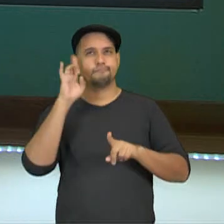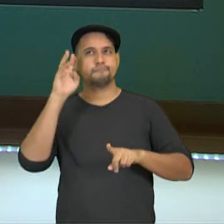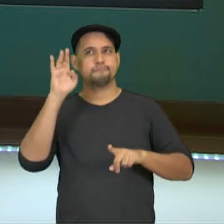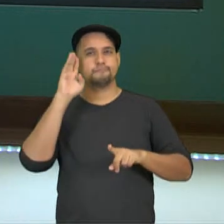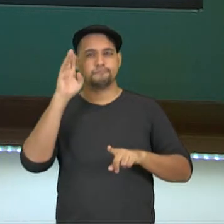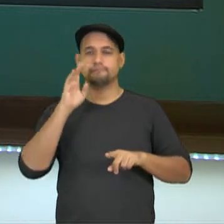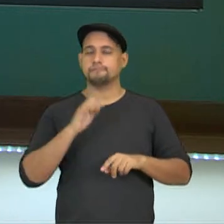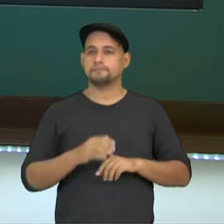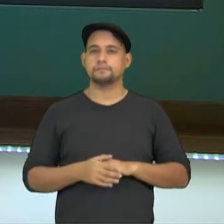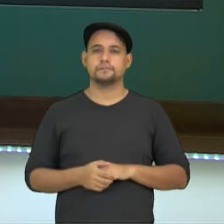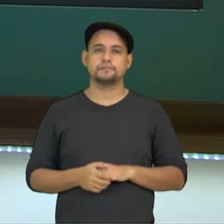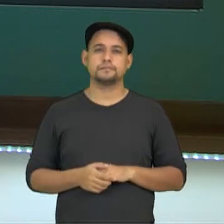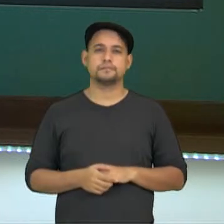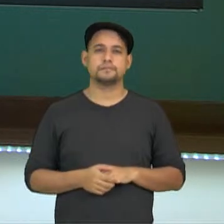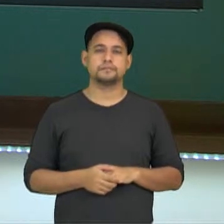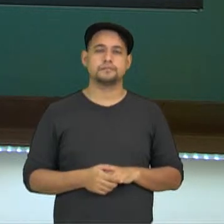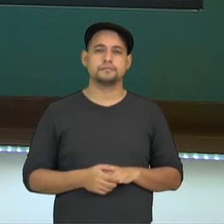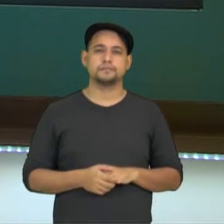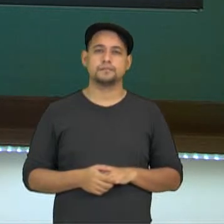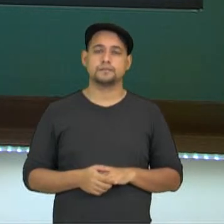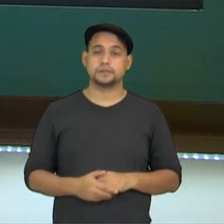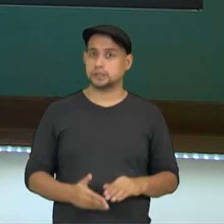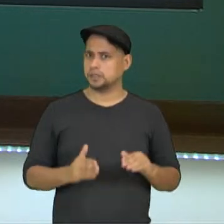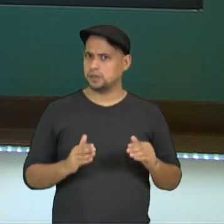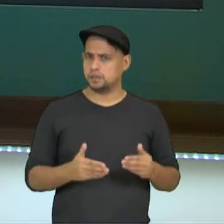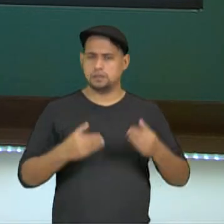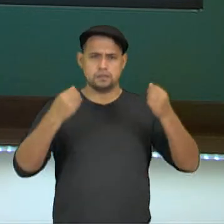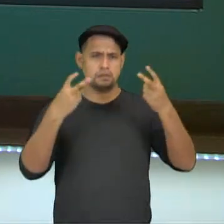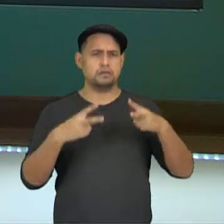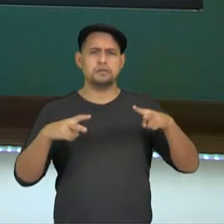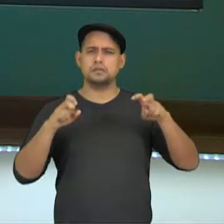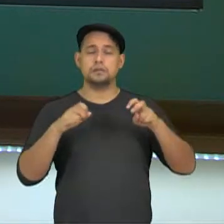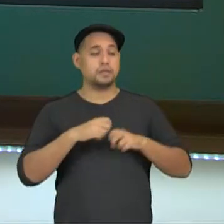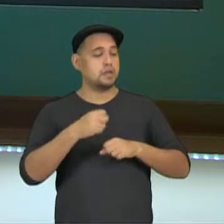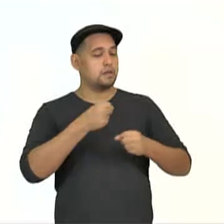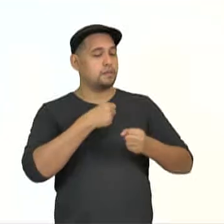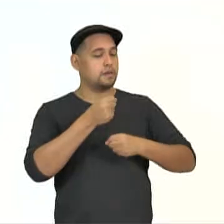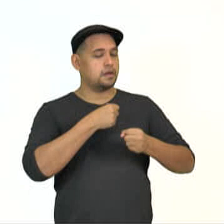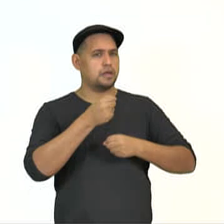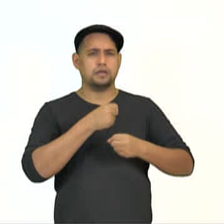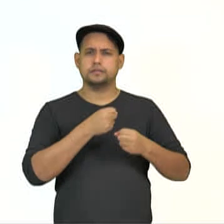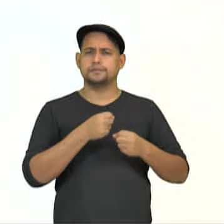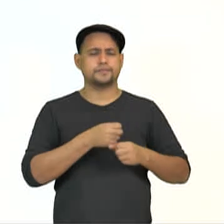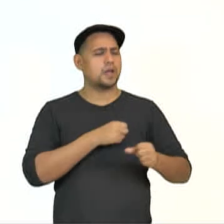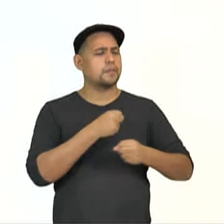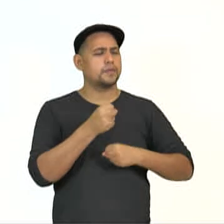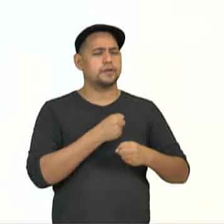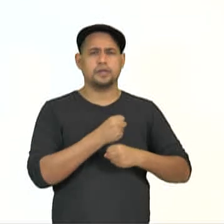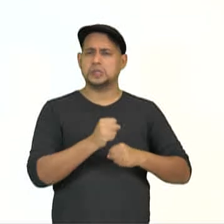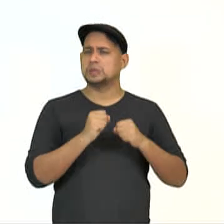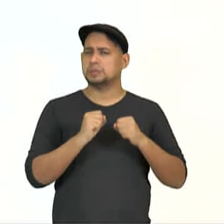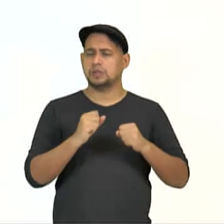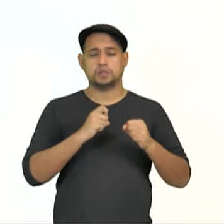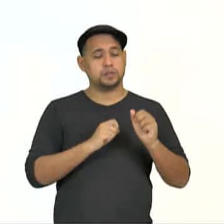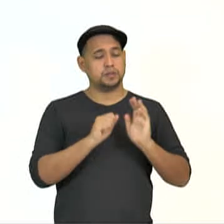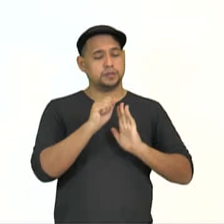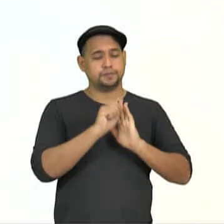se discutir. Vamos aqui falar um pouquinho sobre a reportagem. A reportagem pode ser um